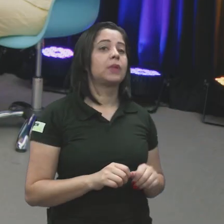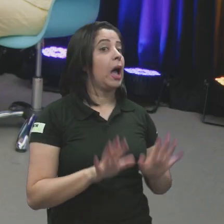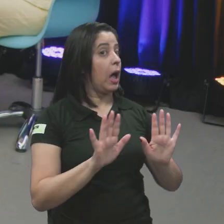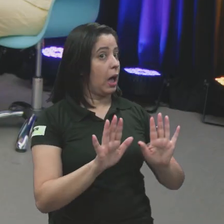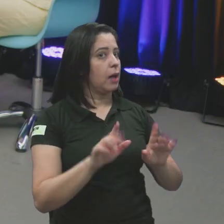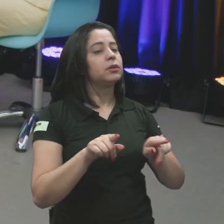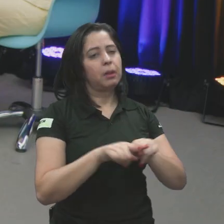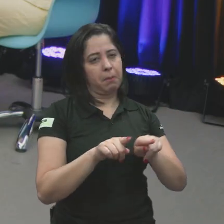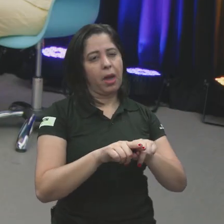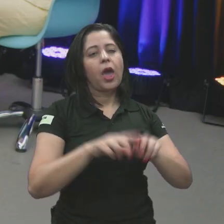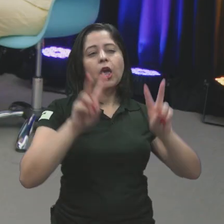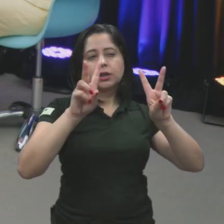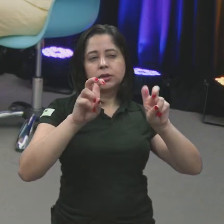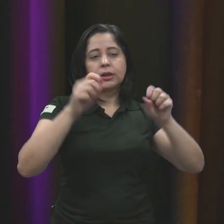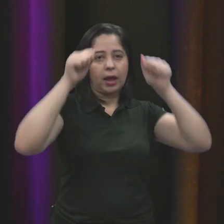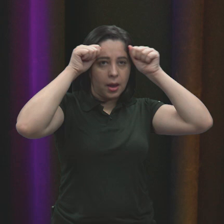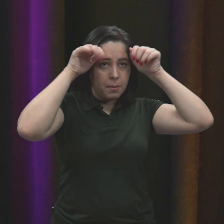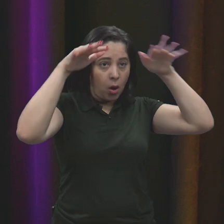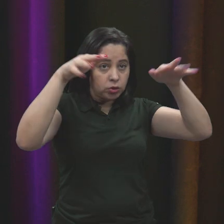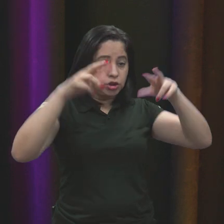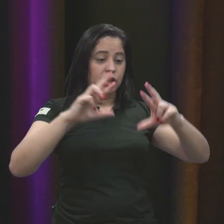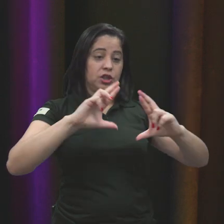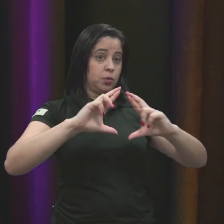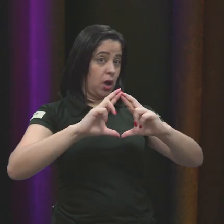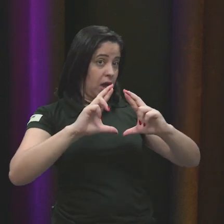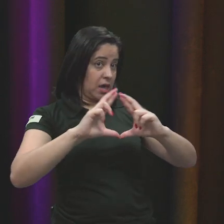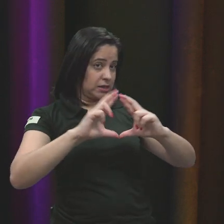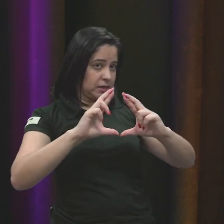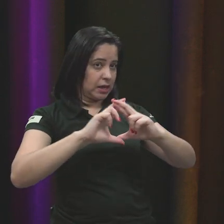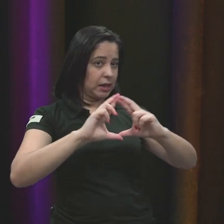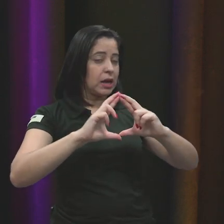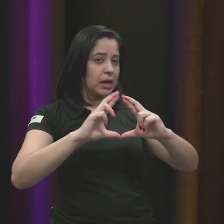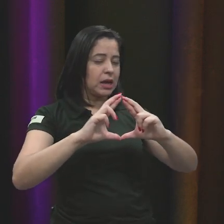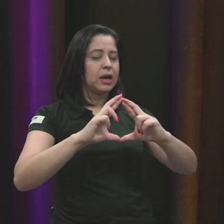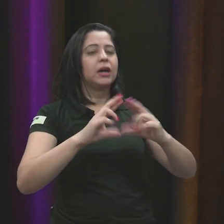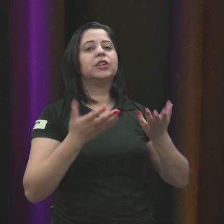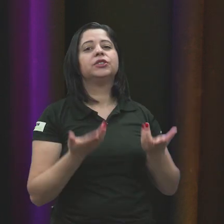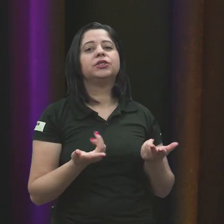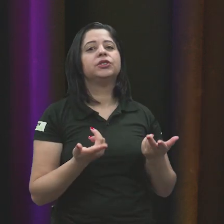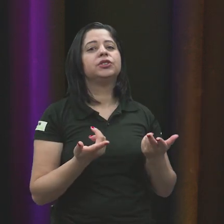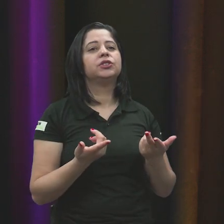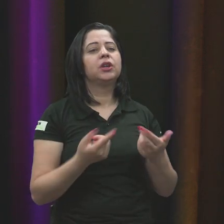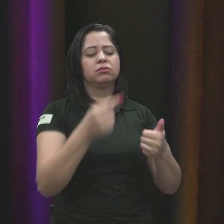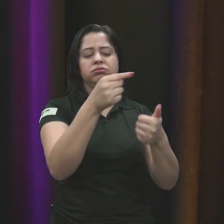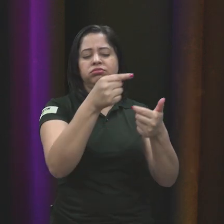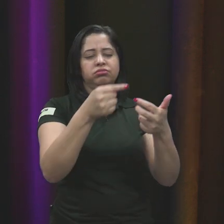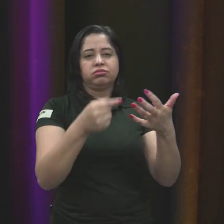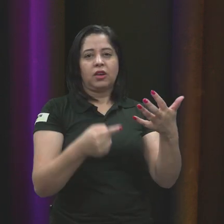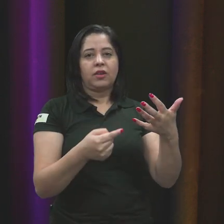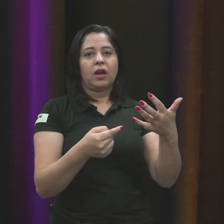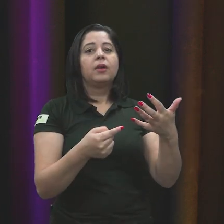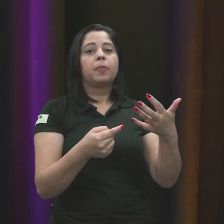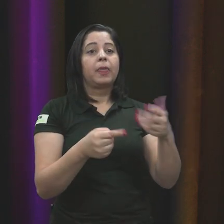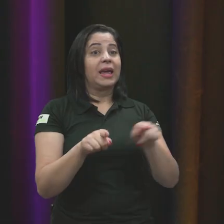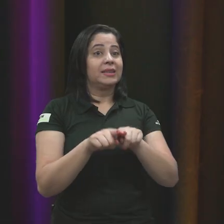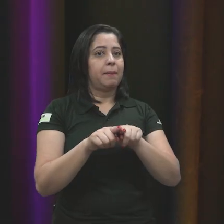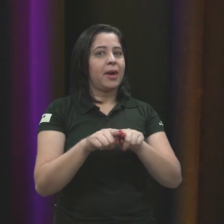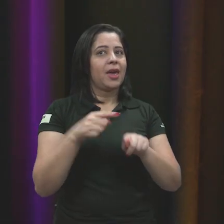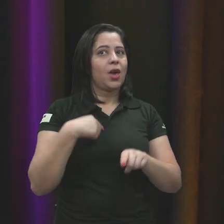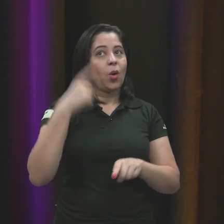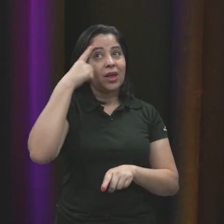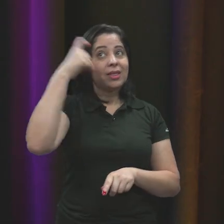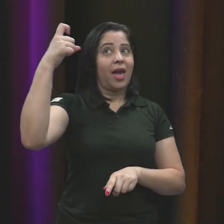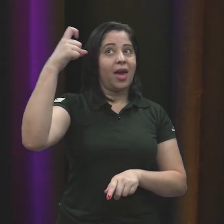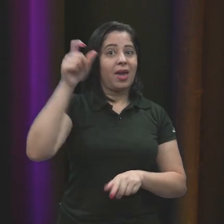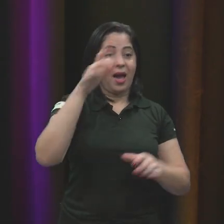como autismo, tem reciclagem, a gente trabalha também com outras, e até pessoas, né? Eu crio história